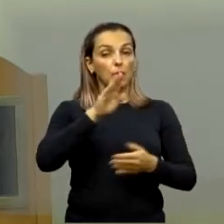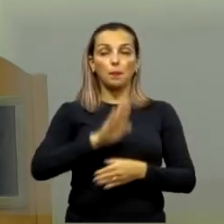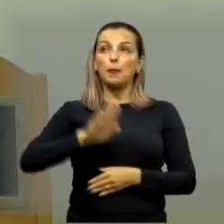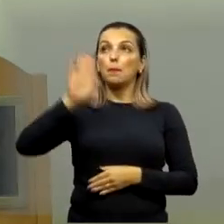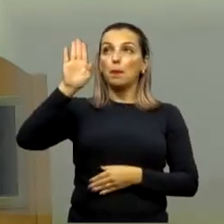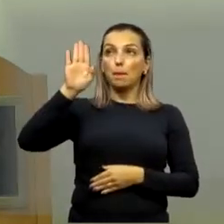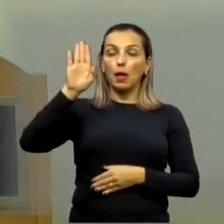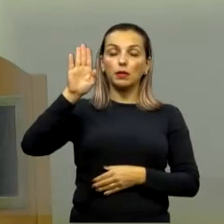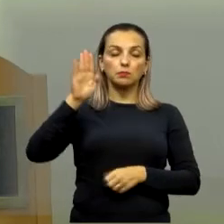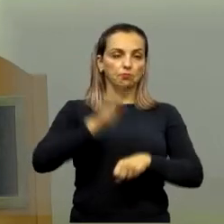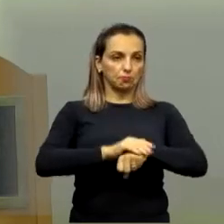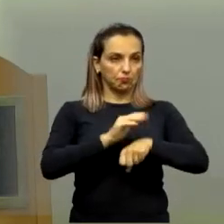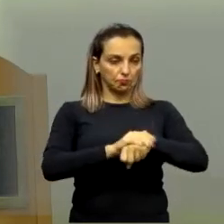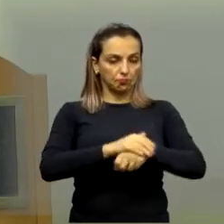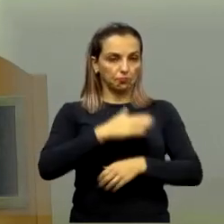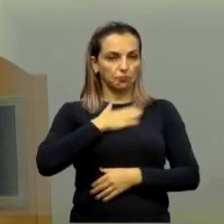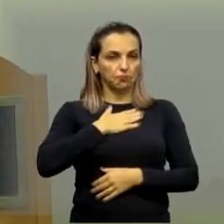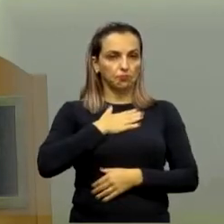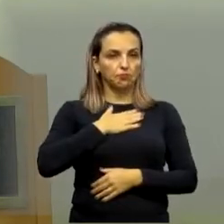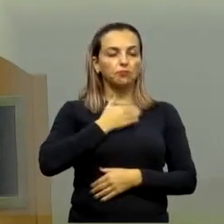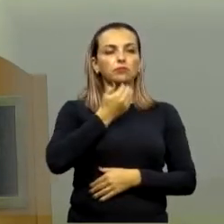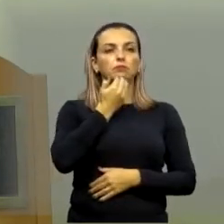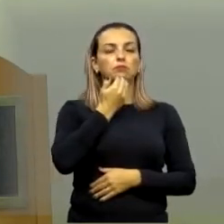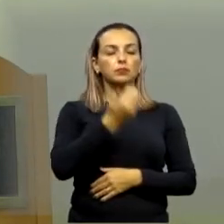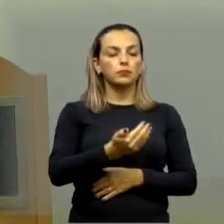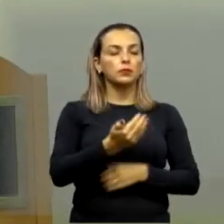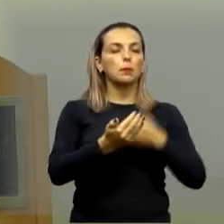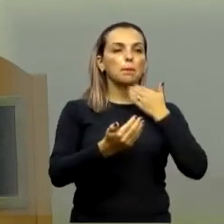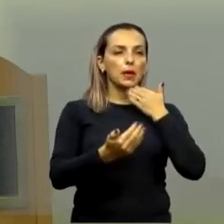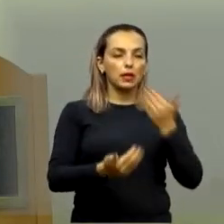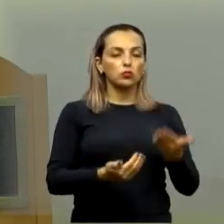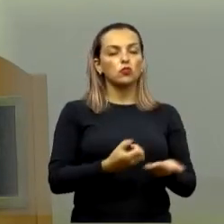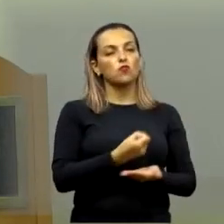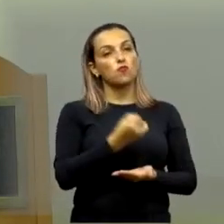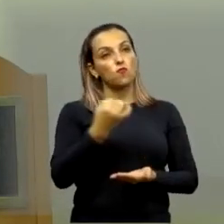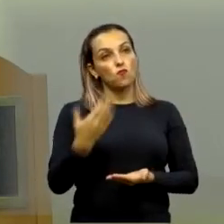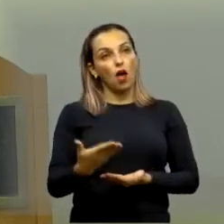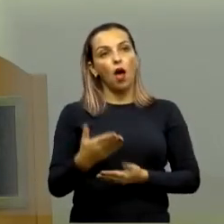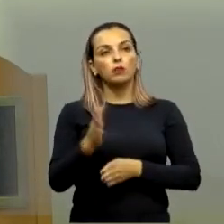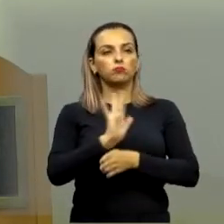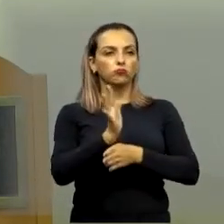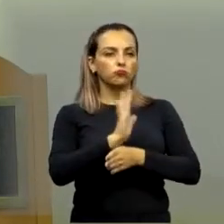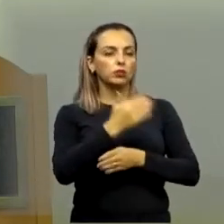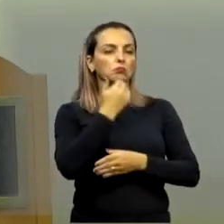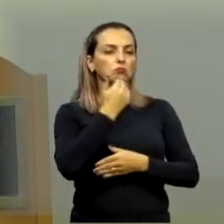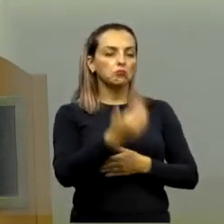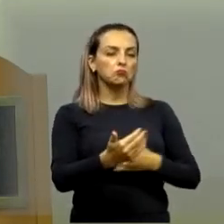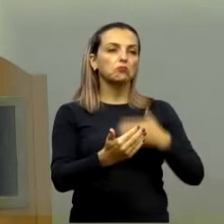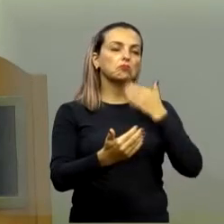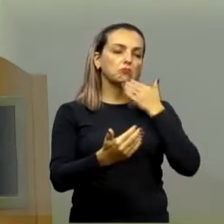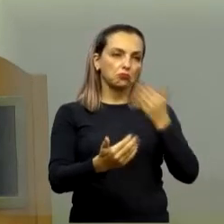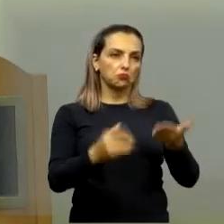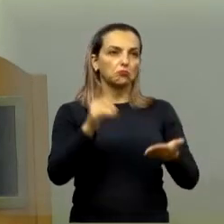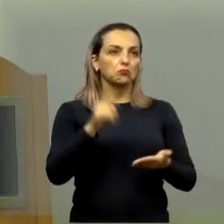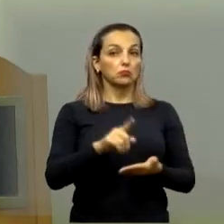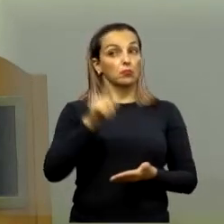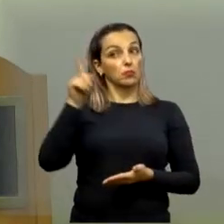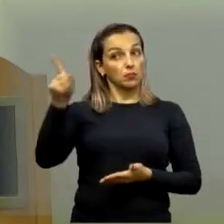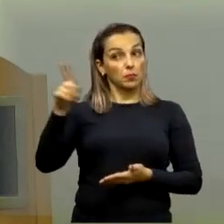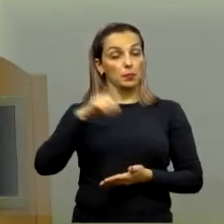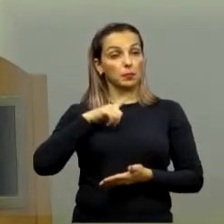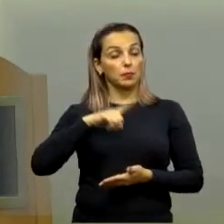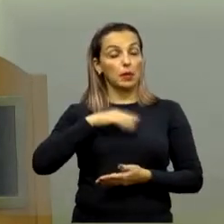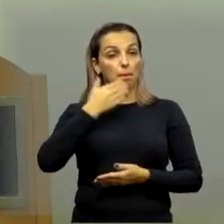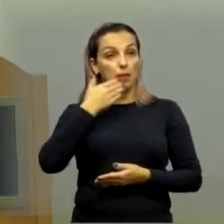desse Vereador aqui eu pedi já várias vezes temos vídeo aí pedindo que o pessoal da Saúde quando o posto era lá